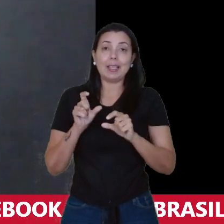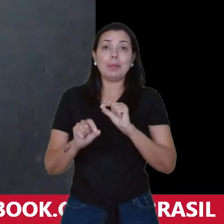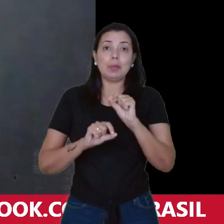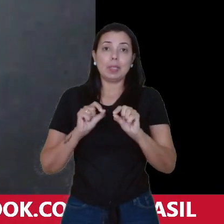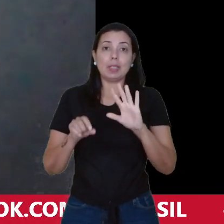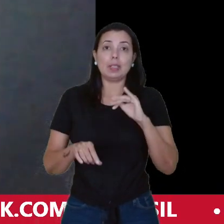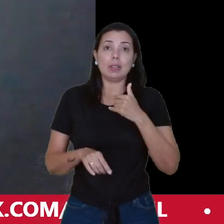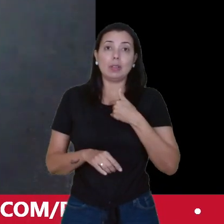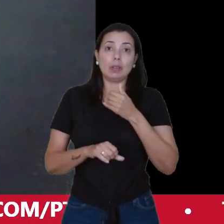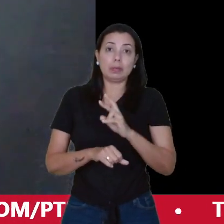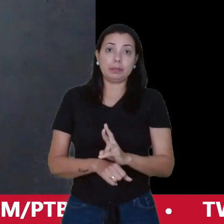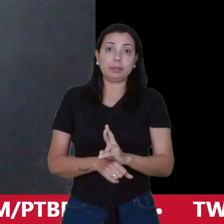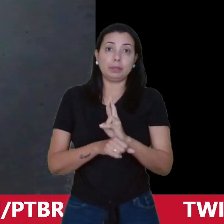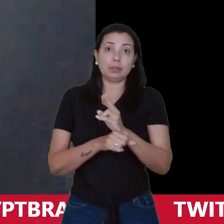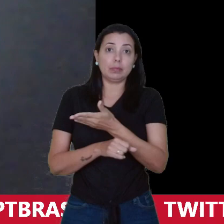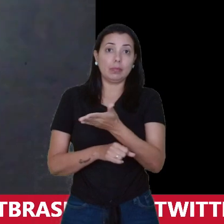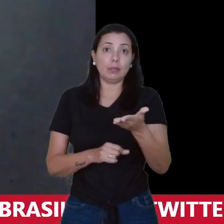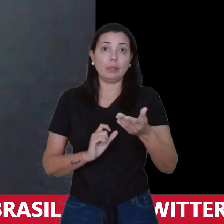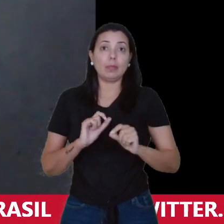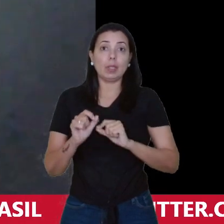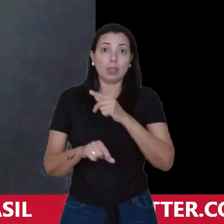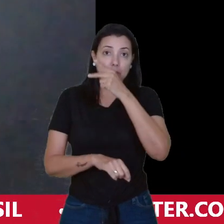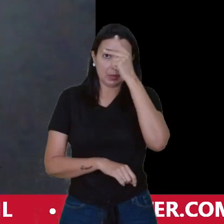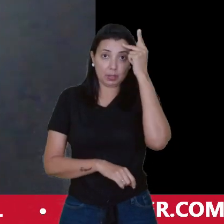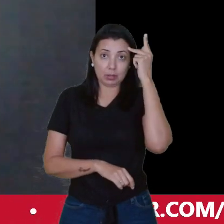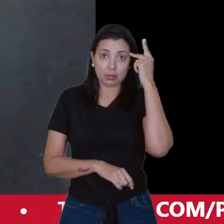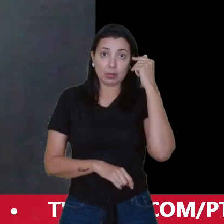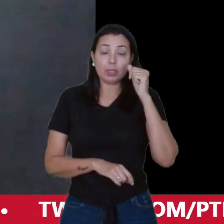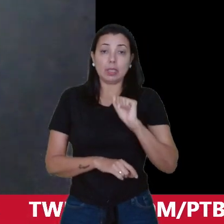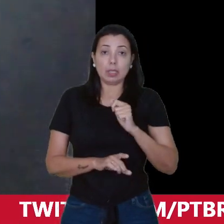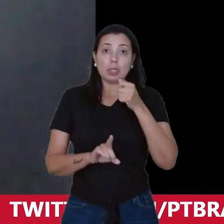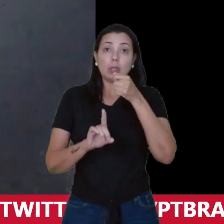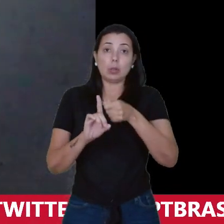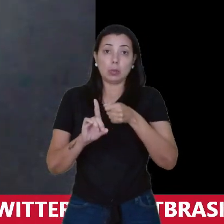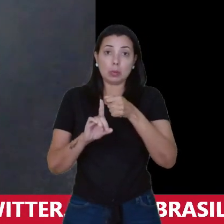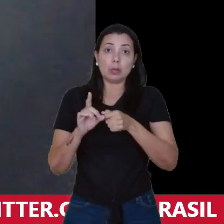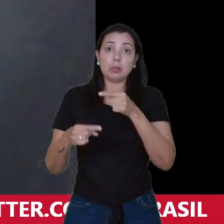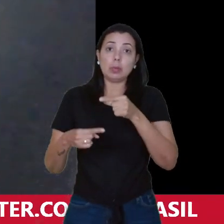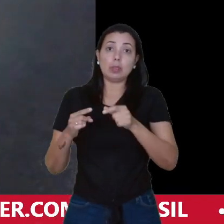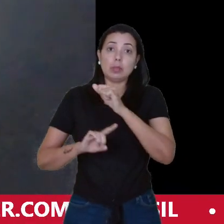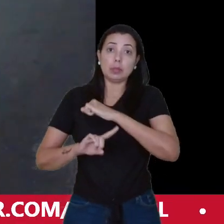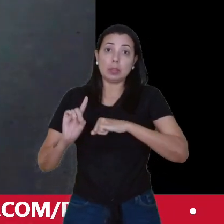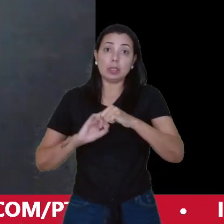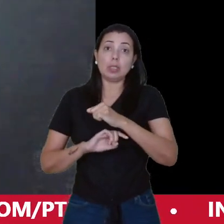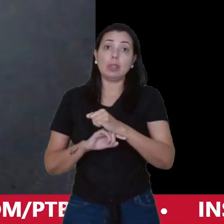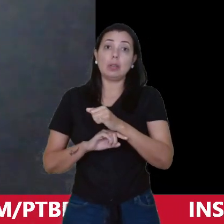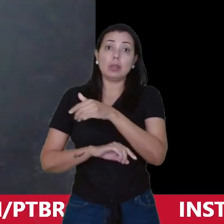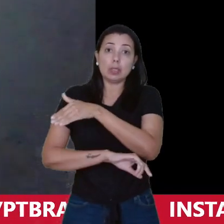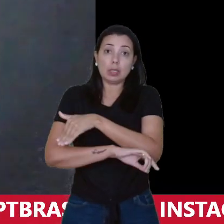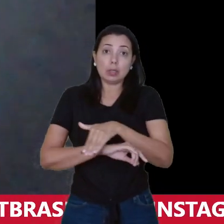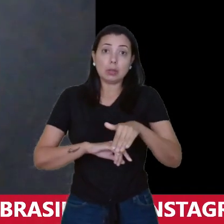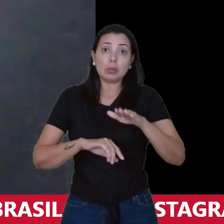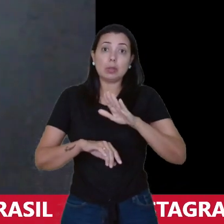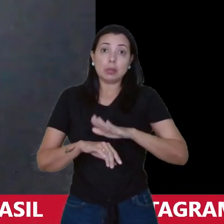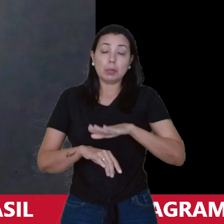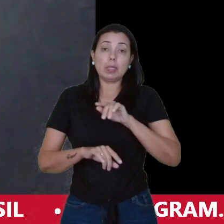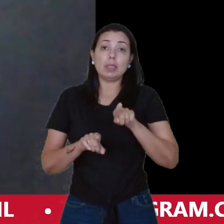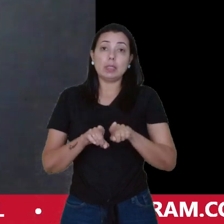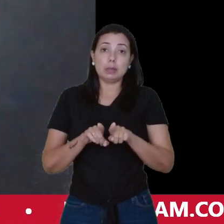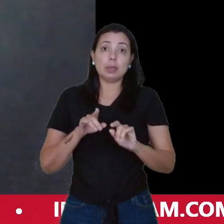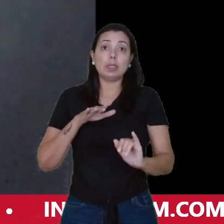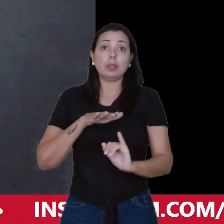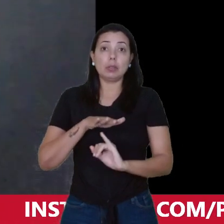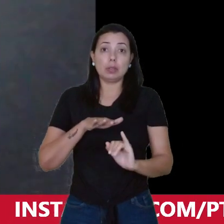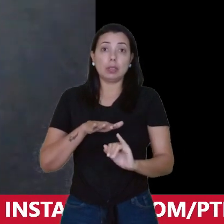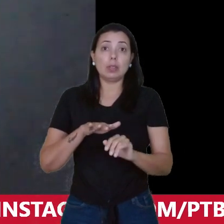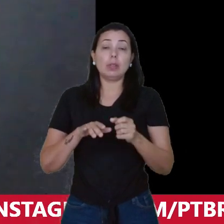os nossos representantes, eles são pessoas que vêm da luta política social nas ruas, muito mais do que da luta institucional.